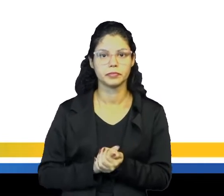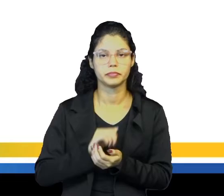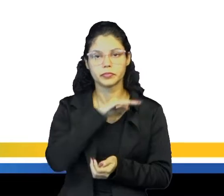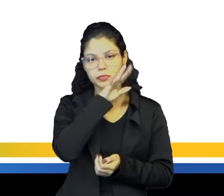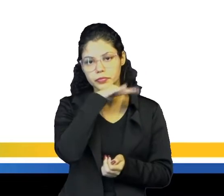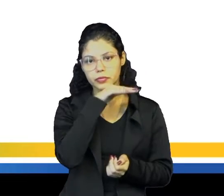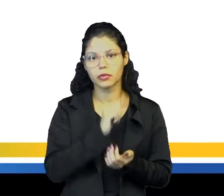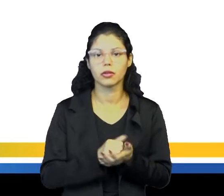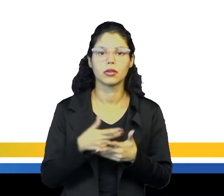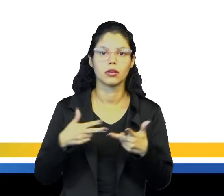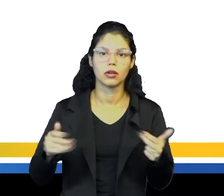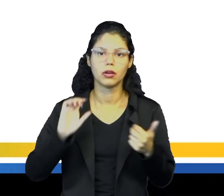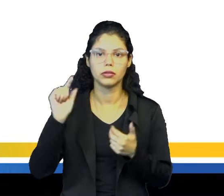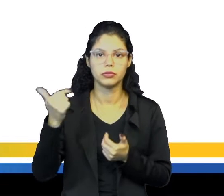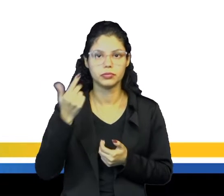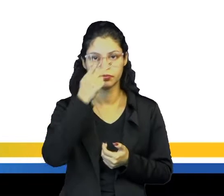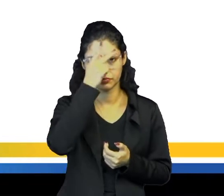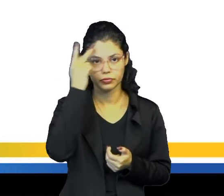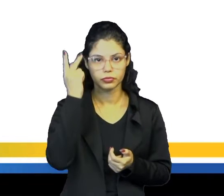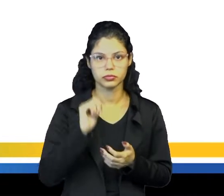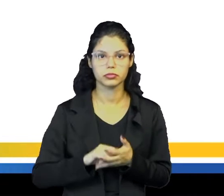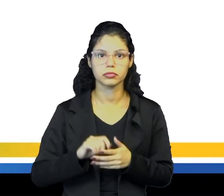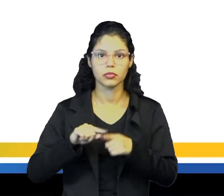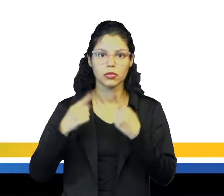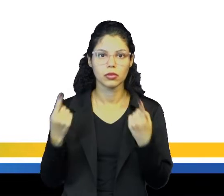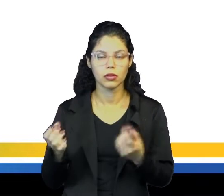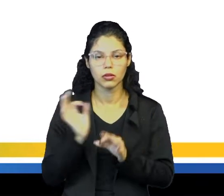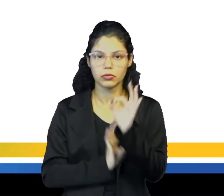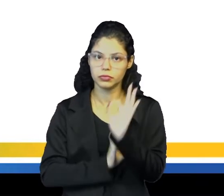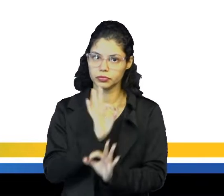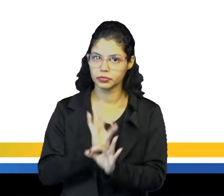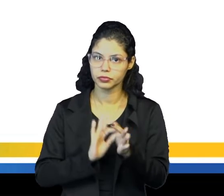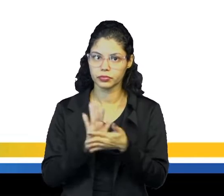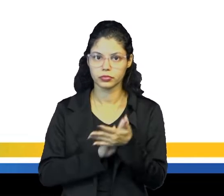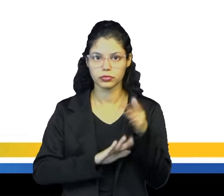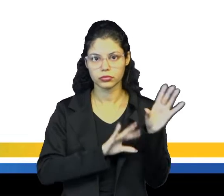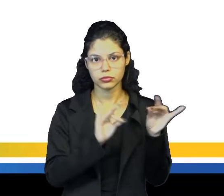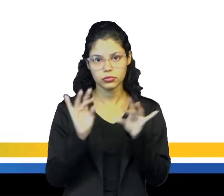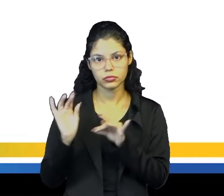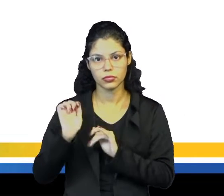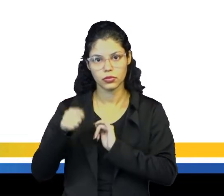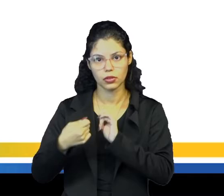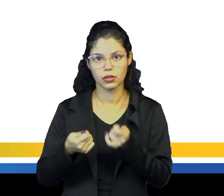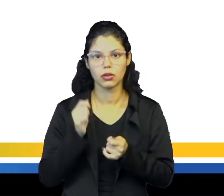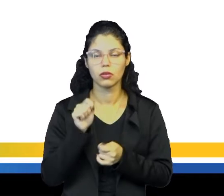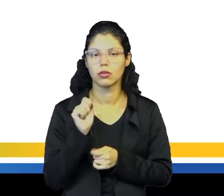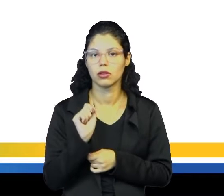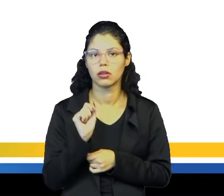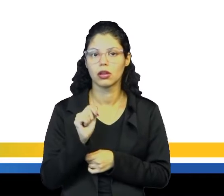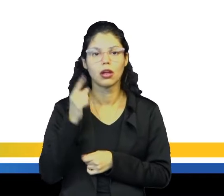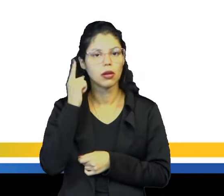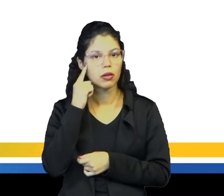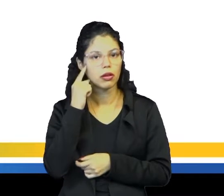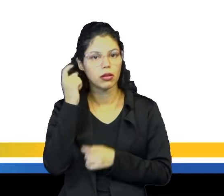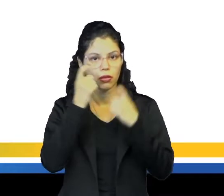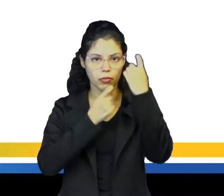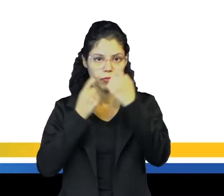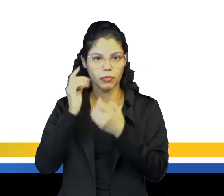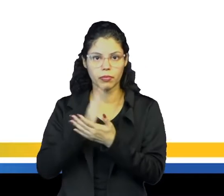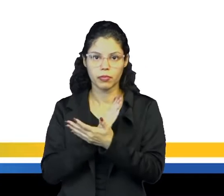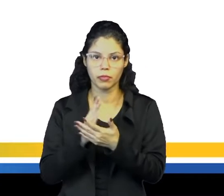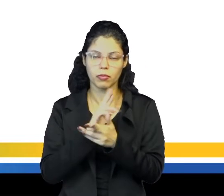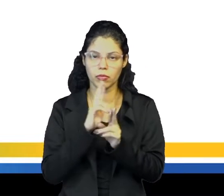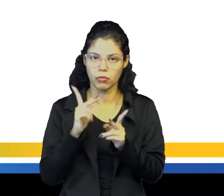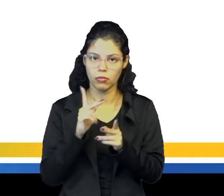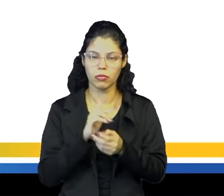sejam animais, objetos ou pessoas. Por não haver organização, né, cada pessoa sinalizava o que pretendia expressar de alguma